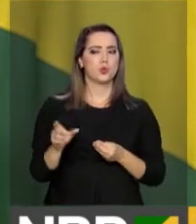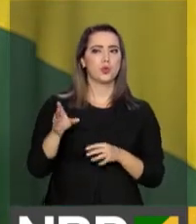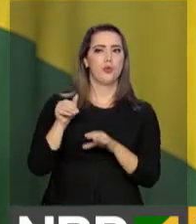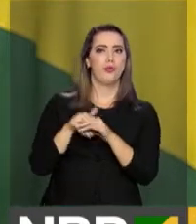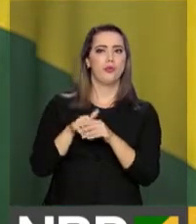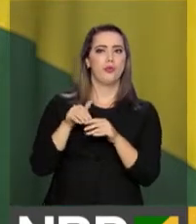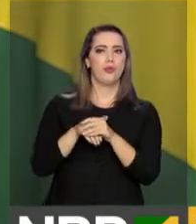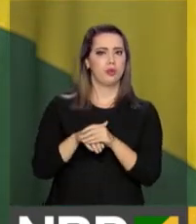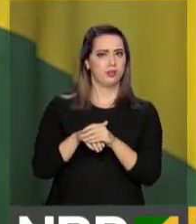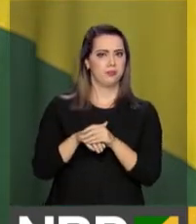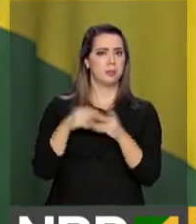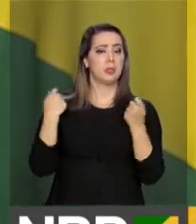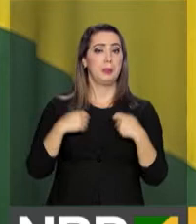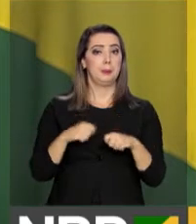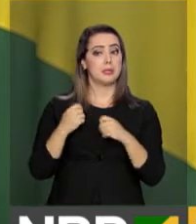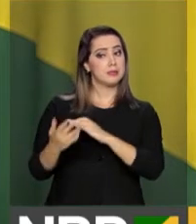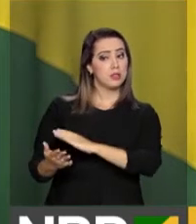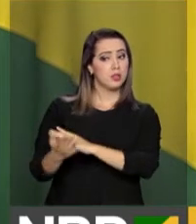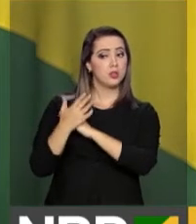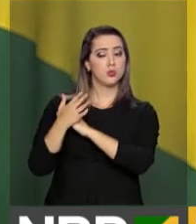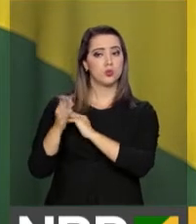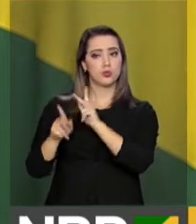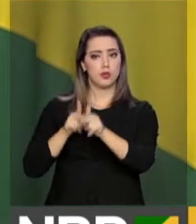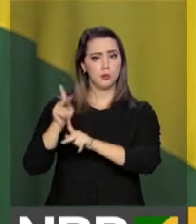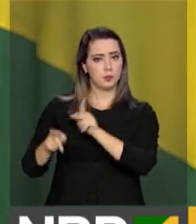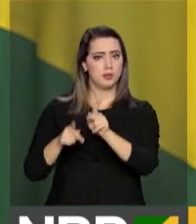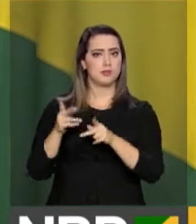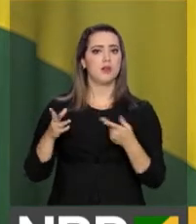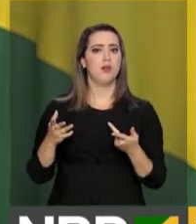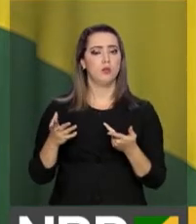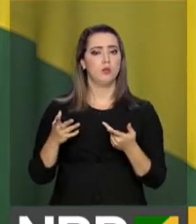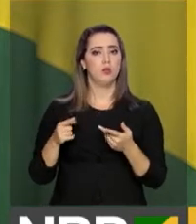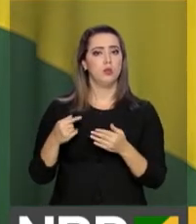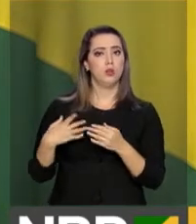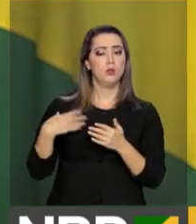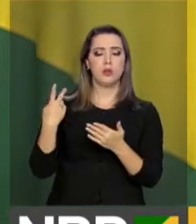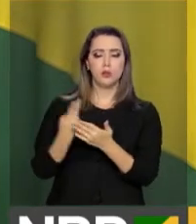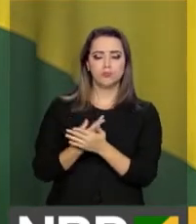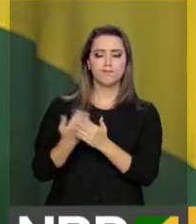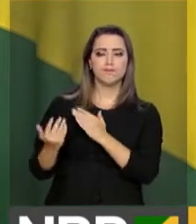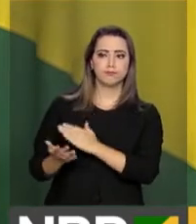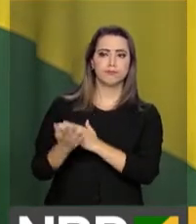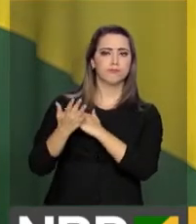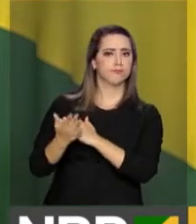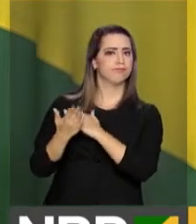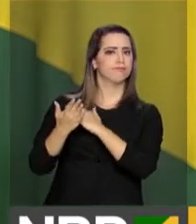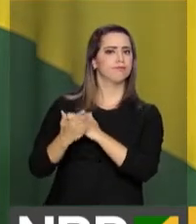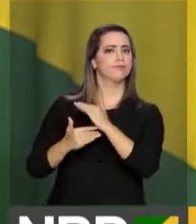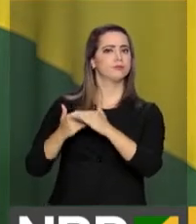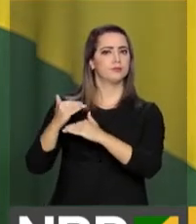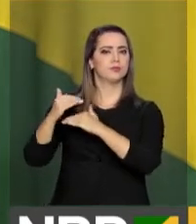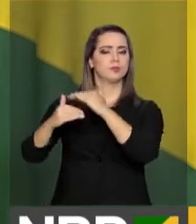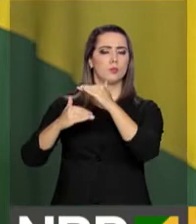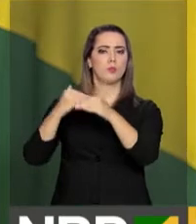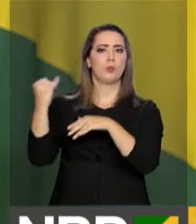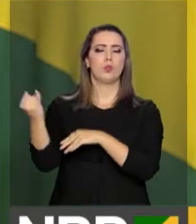preciso que tenha apoio popular e este apoio vem vindo vem crescendo significativamente